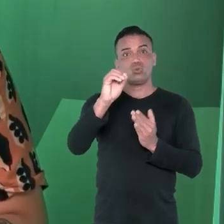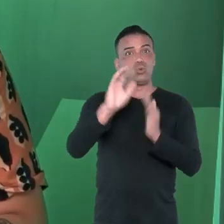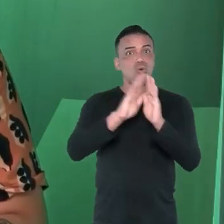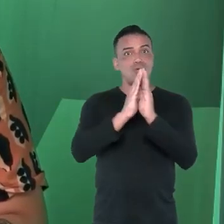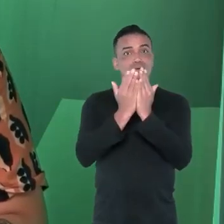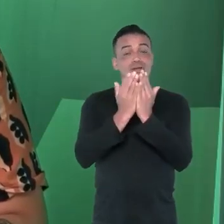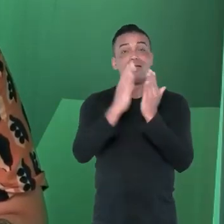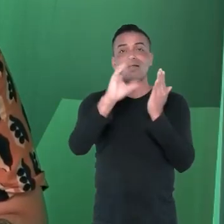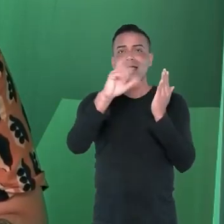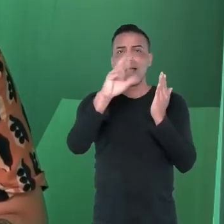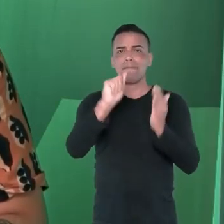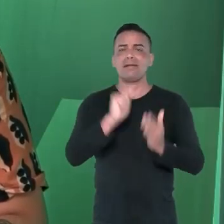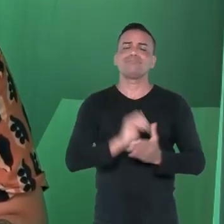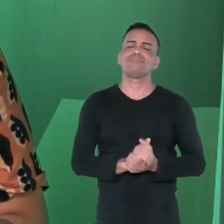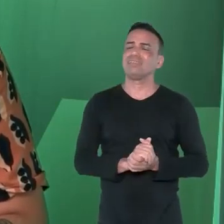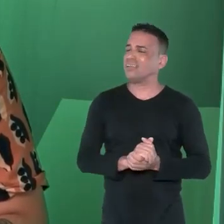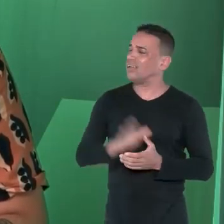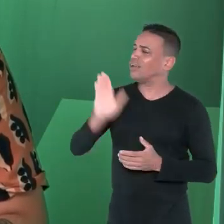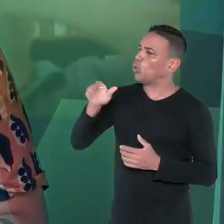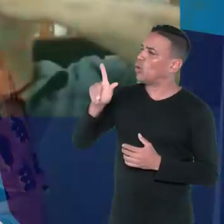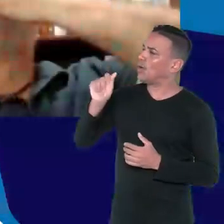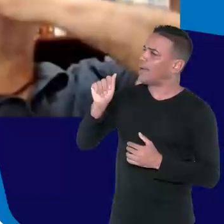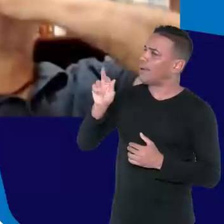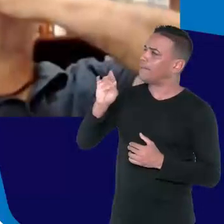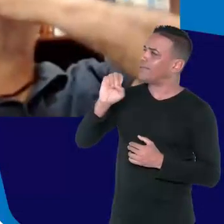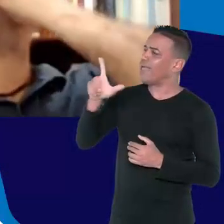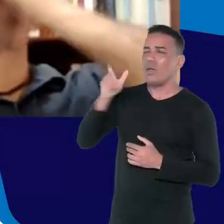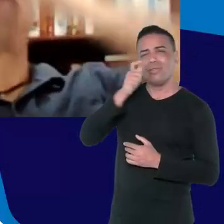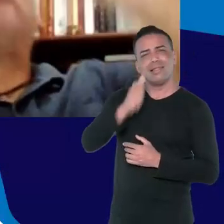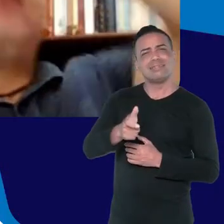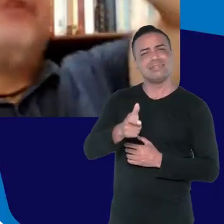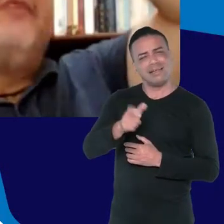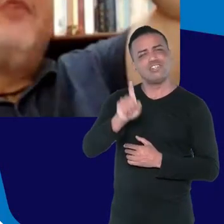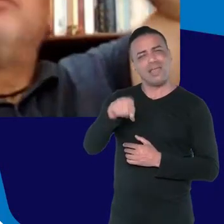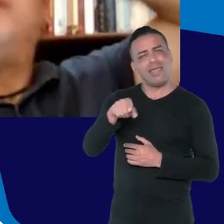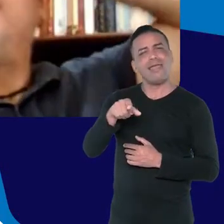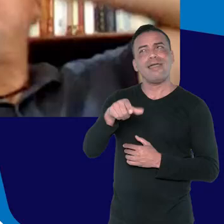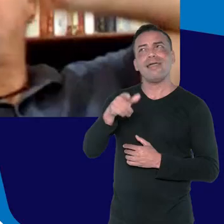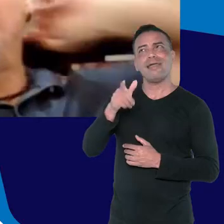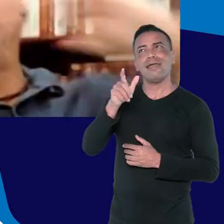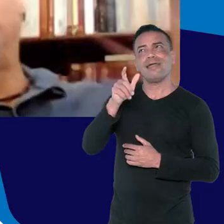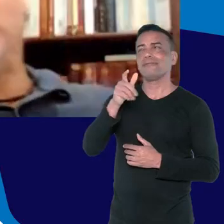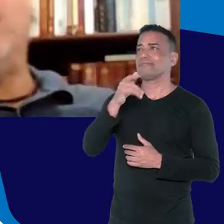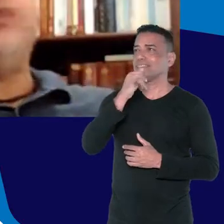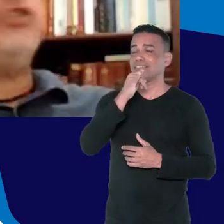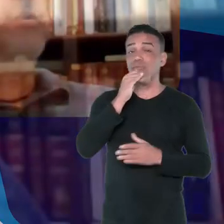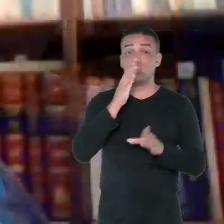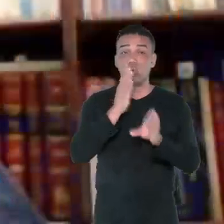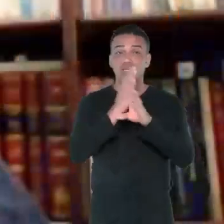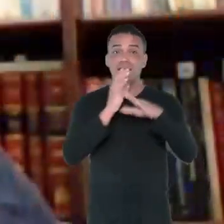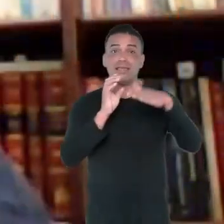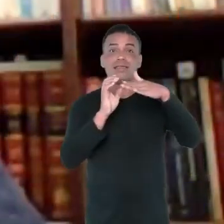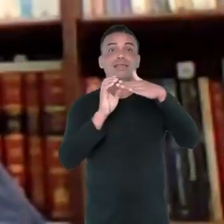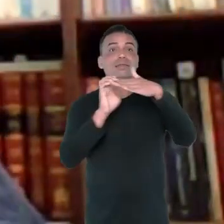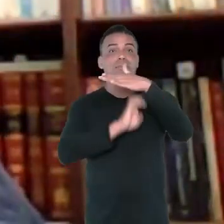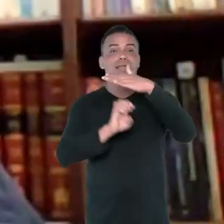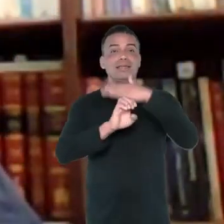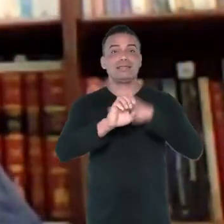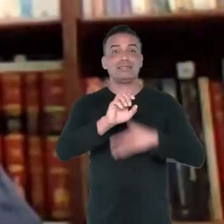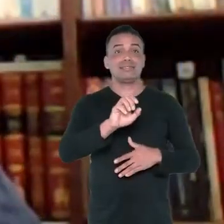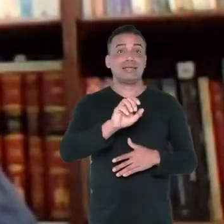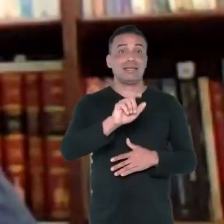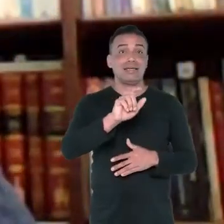Gabriel, isso foi muito interessante, porque o que acontece? Quando eu encontrei a Quixote